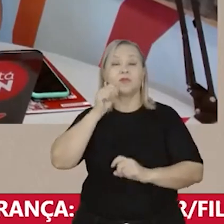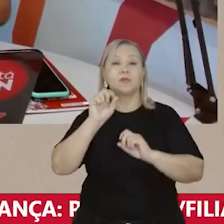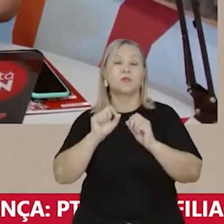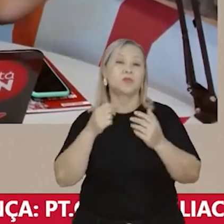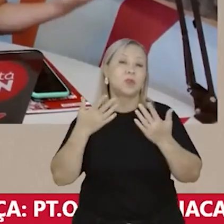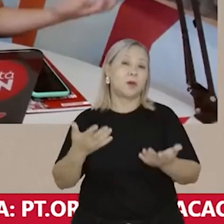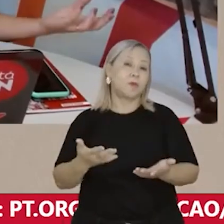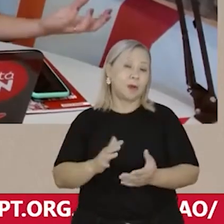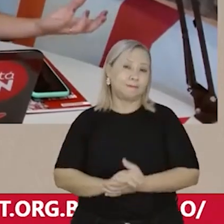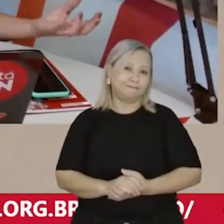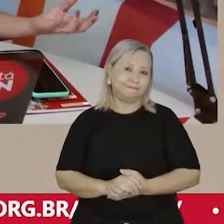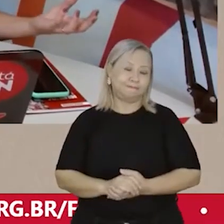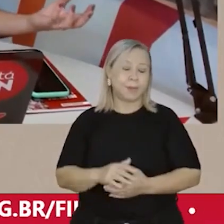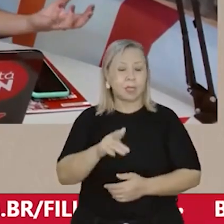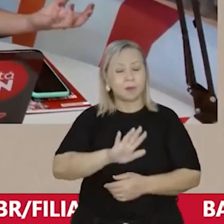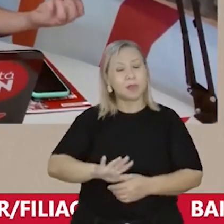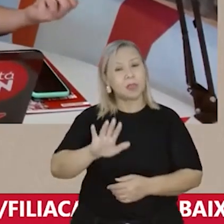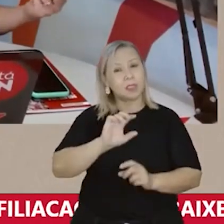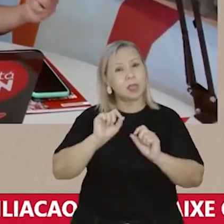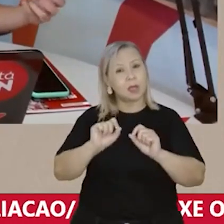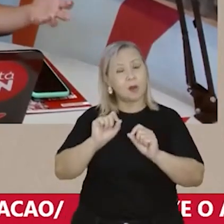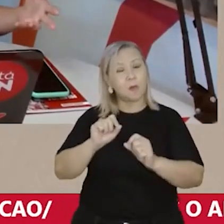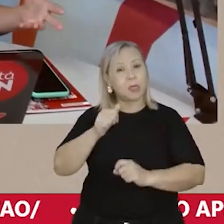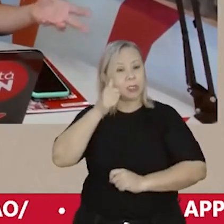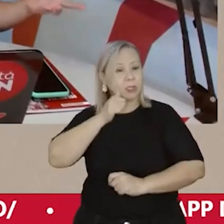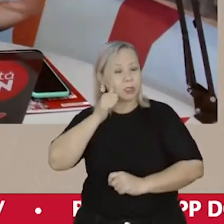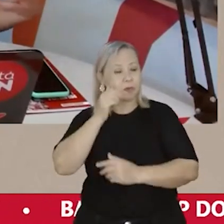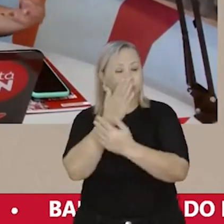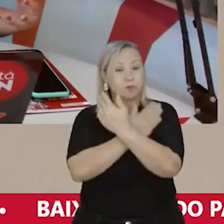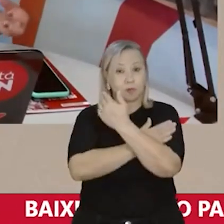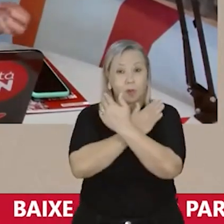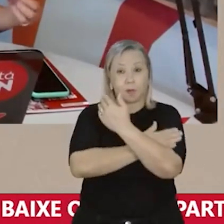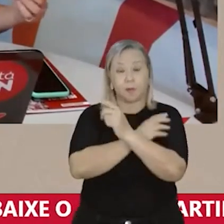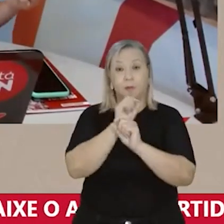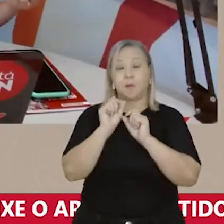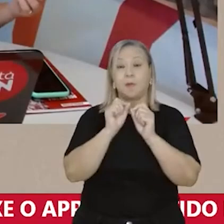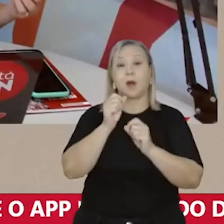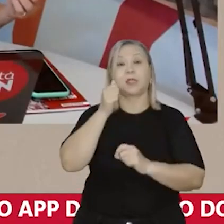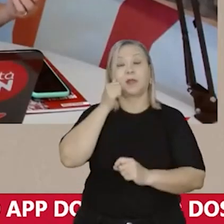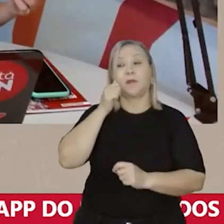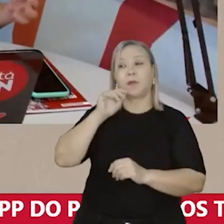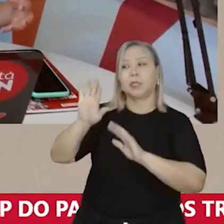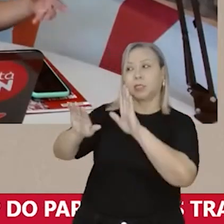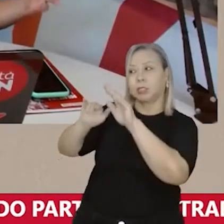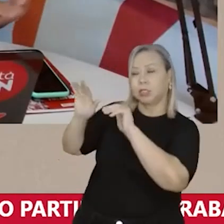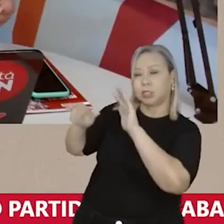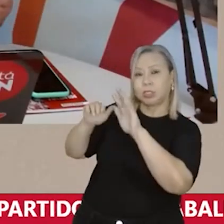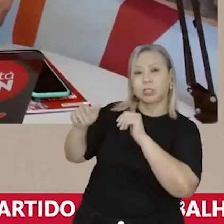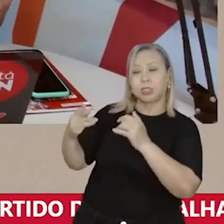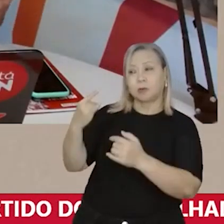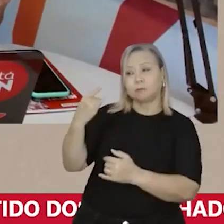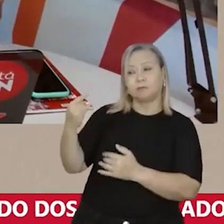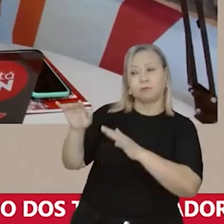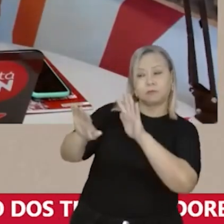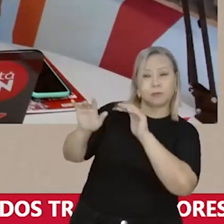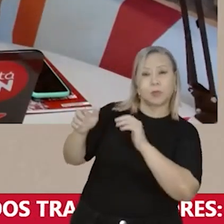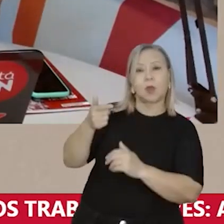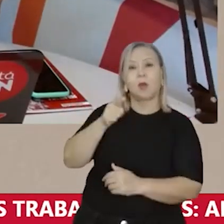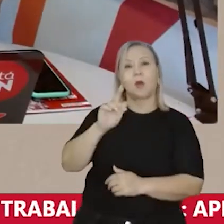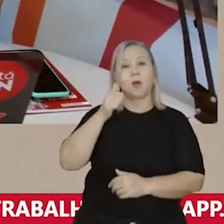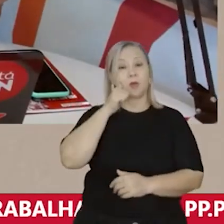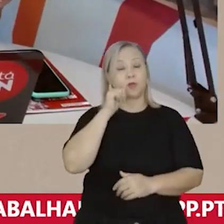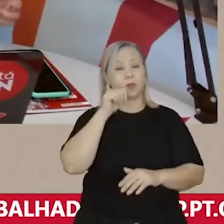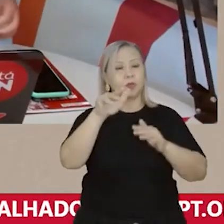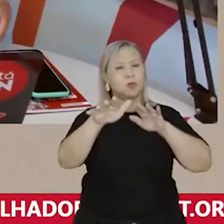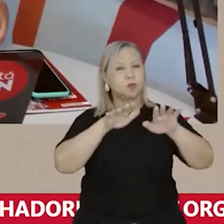feminina puxa outras mulheres também, né? Você vê que a equipe costuma trazer outras mulheres. Então, isso é um grande movimento, é uma